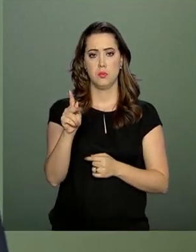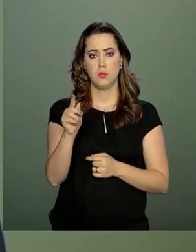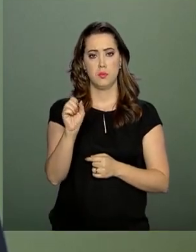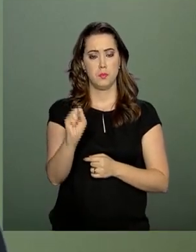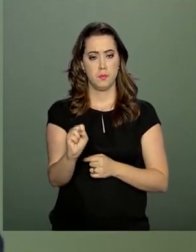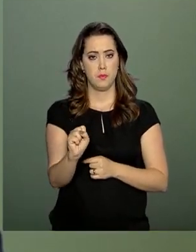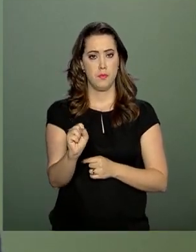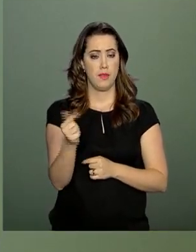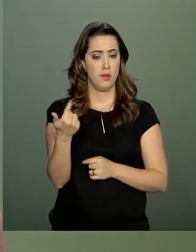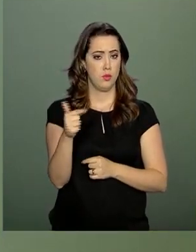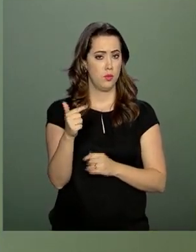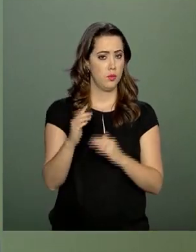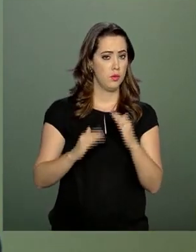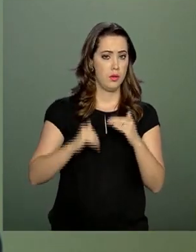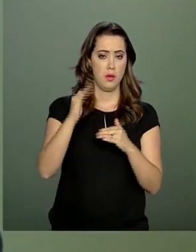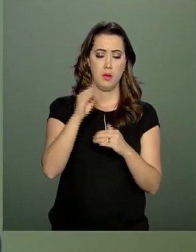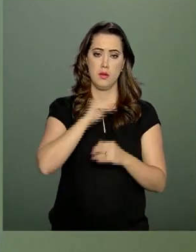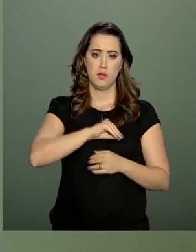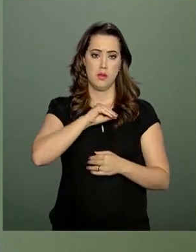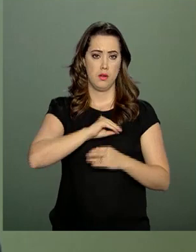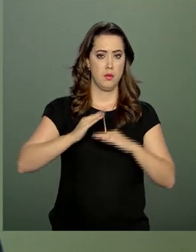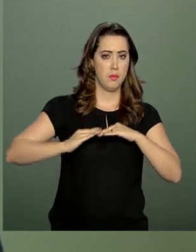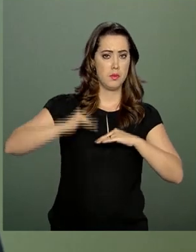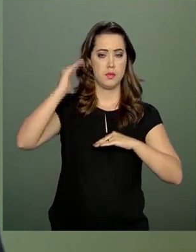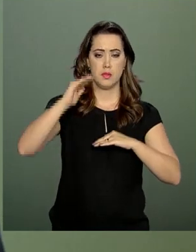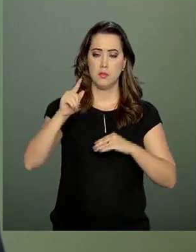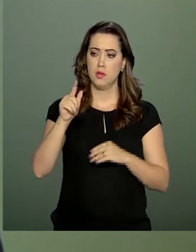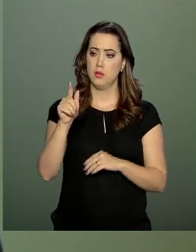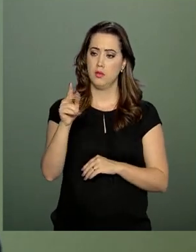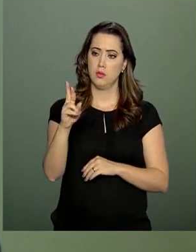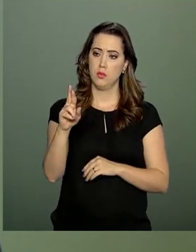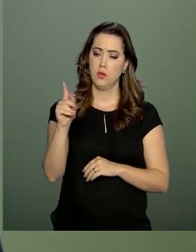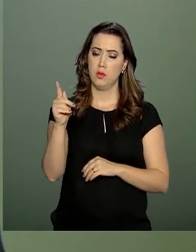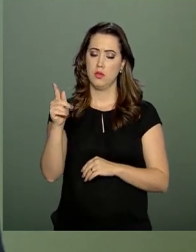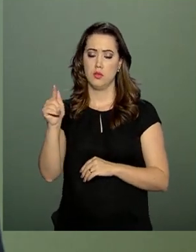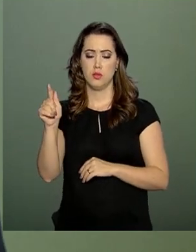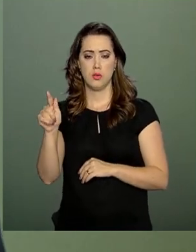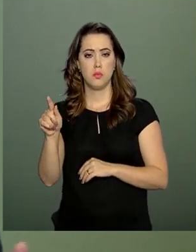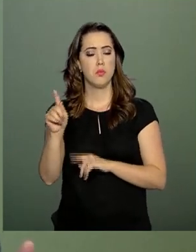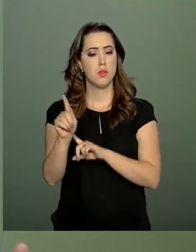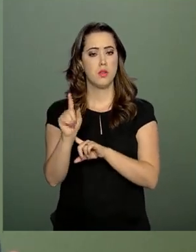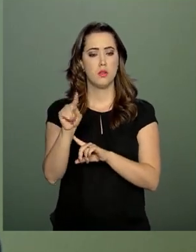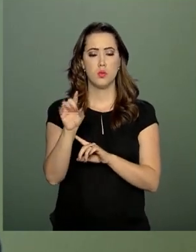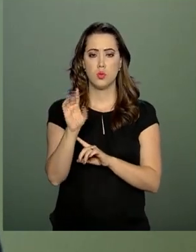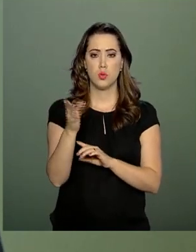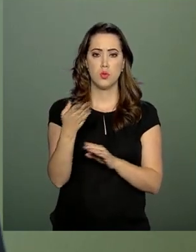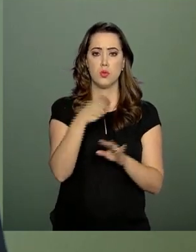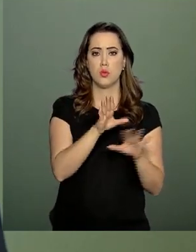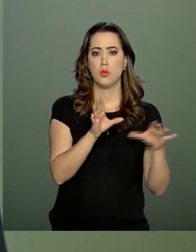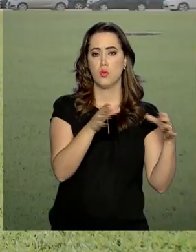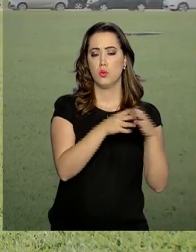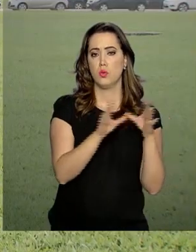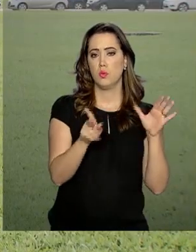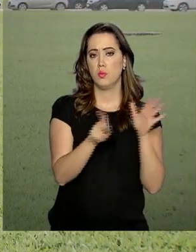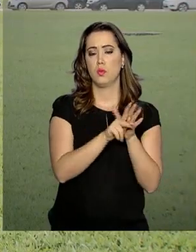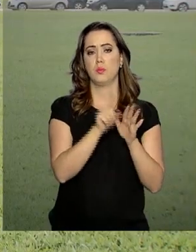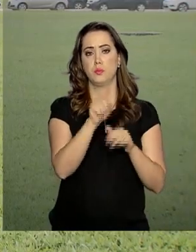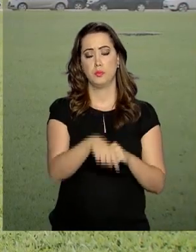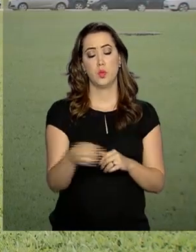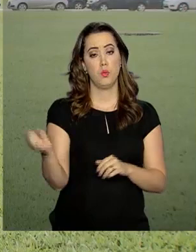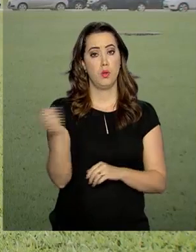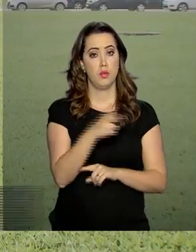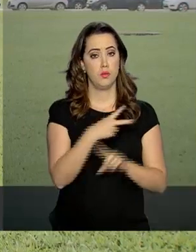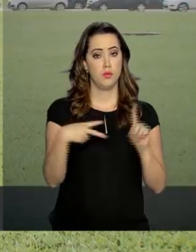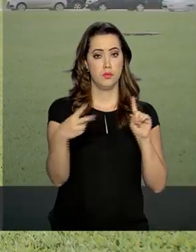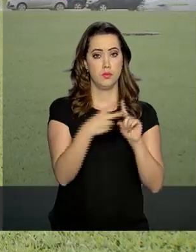RGPS, como não existe contribuição acima do teto do RGPS para o regime geral, isso só vai se aplicar para regime próprio. Com a nova